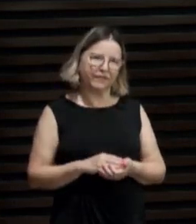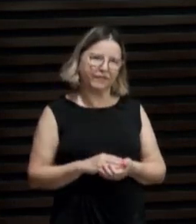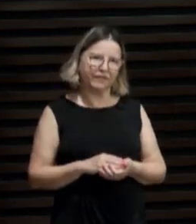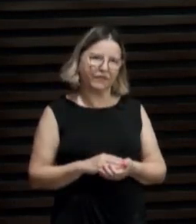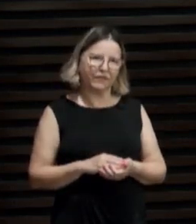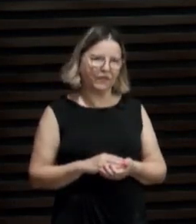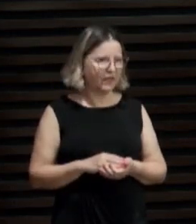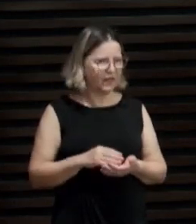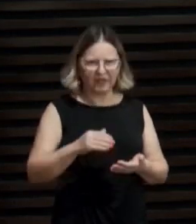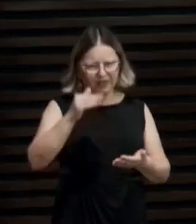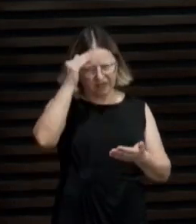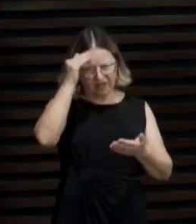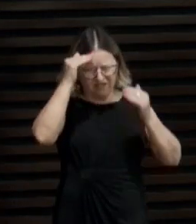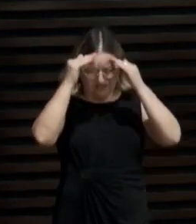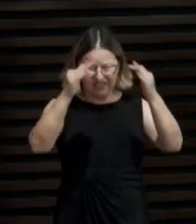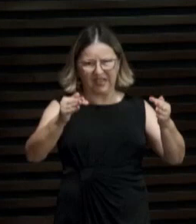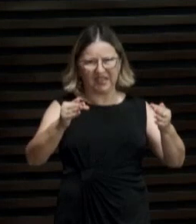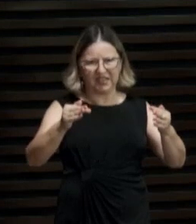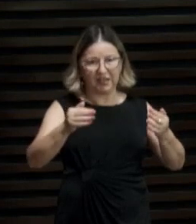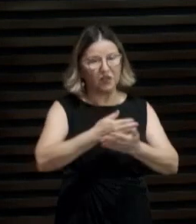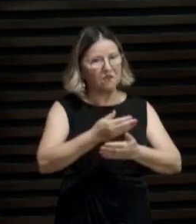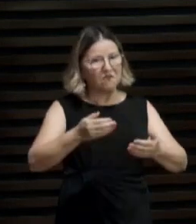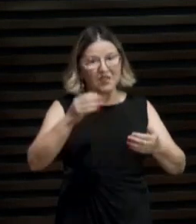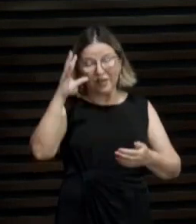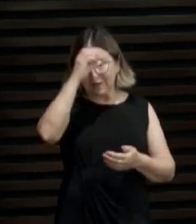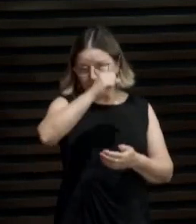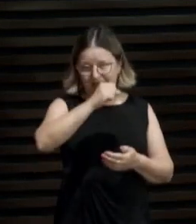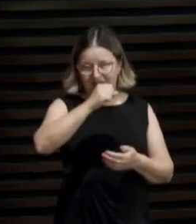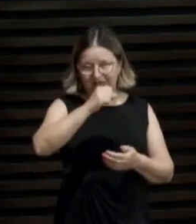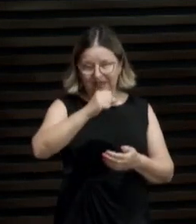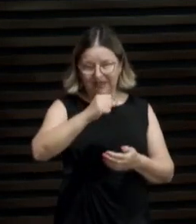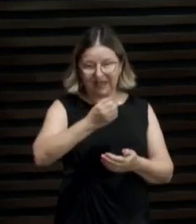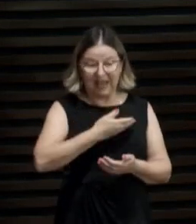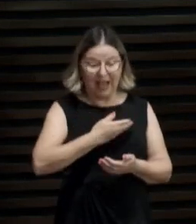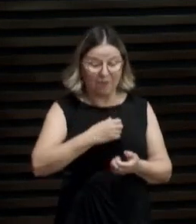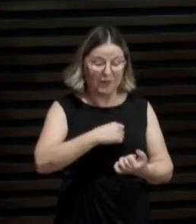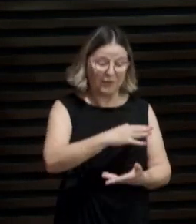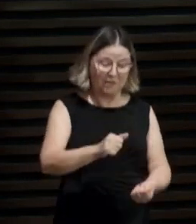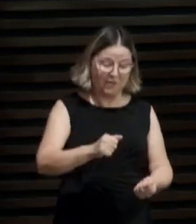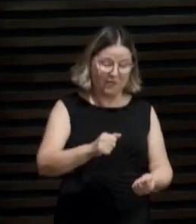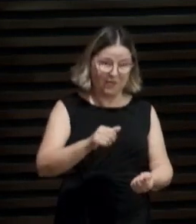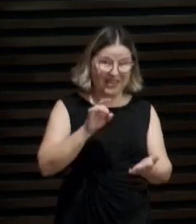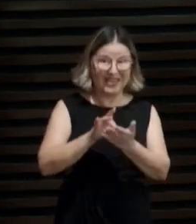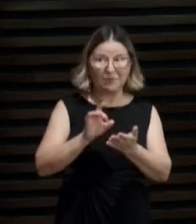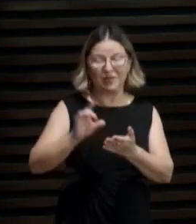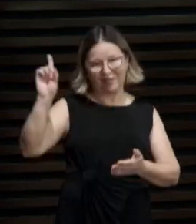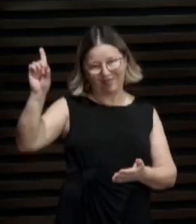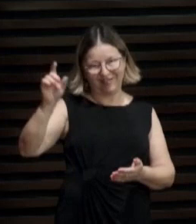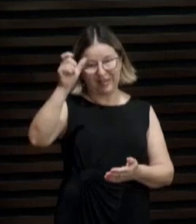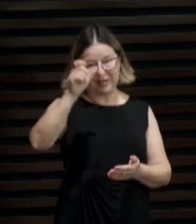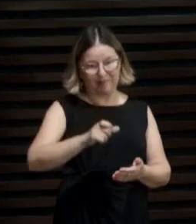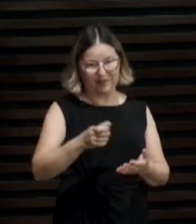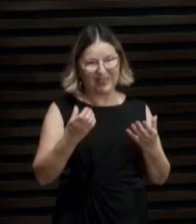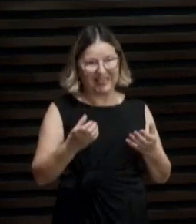infiéis, não compreendeis que a amizade do mundo é inimiga de Deus? Aquele, pois, que quiser ser amigo do mundo, constitui-se inimigo